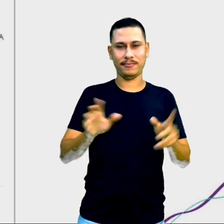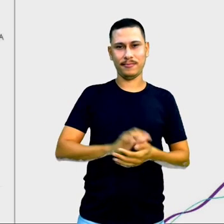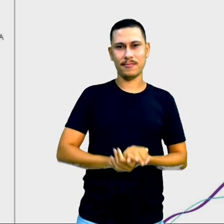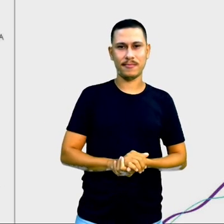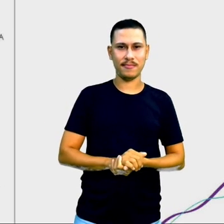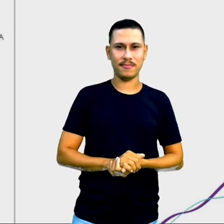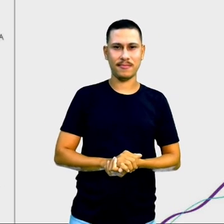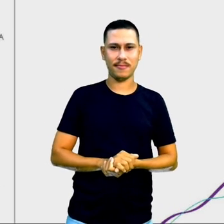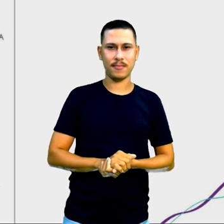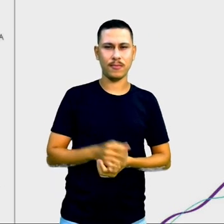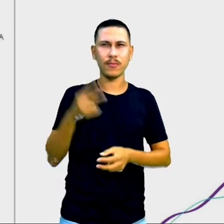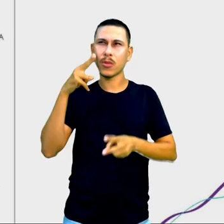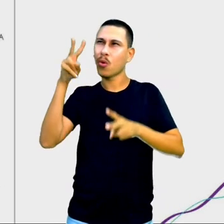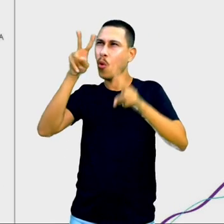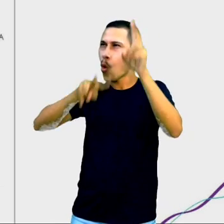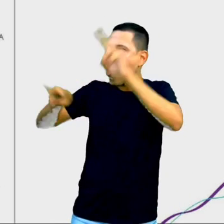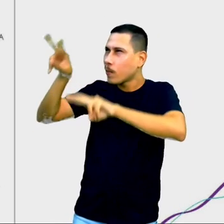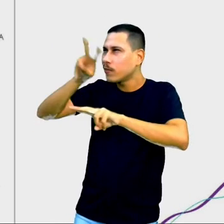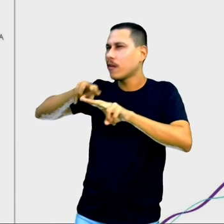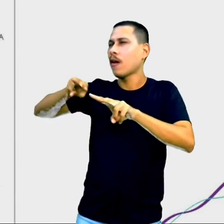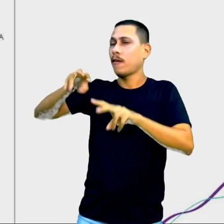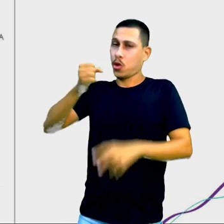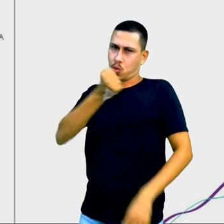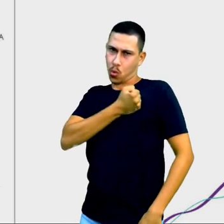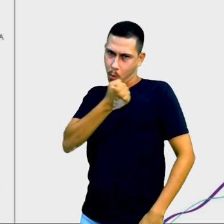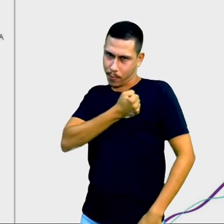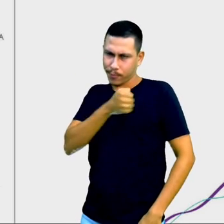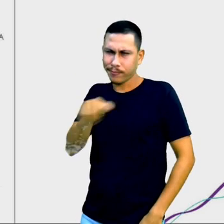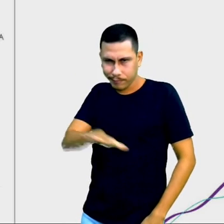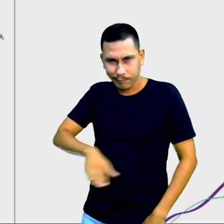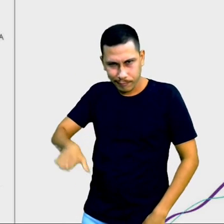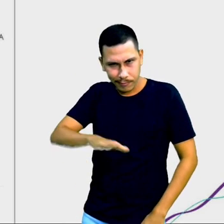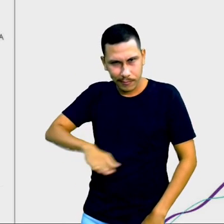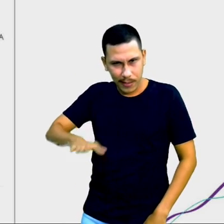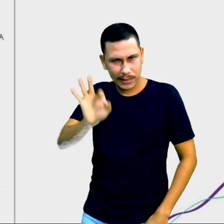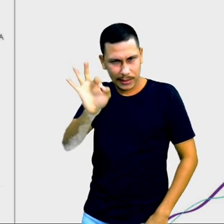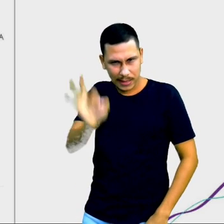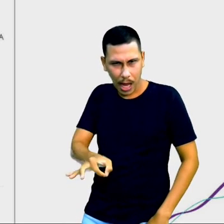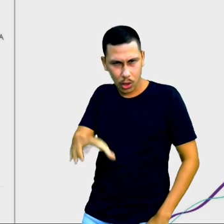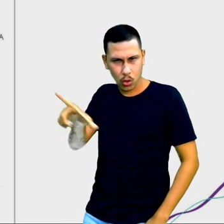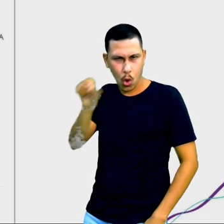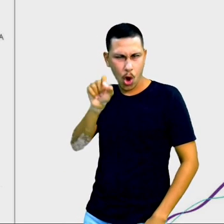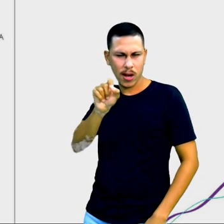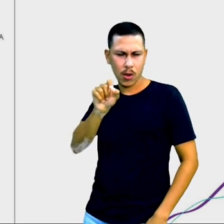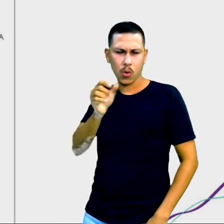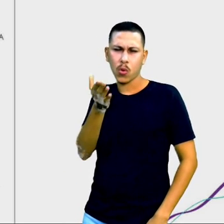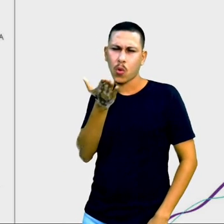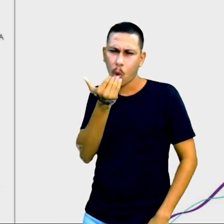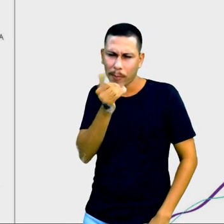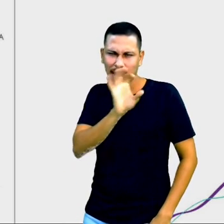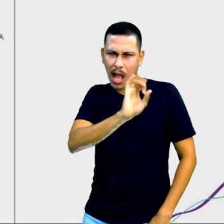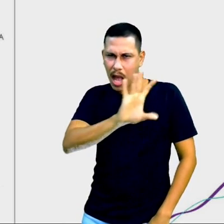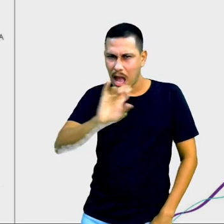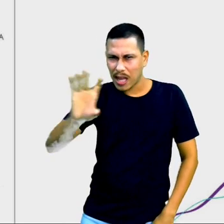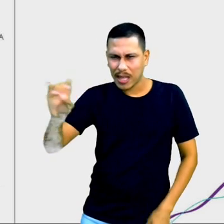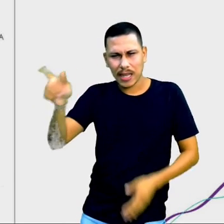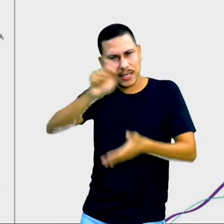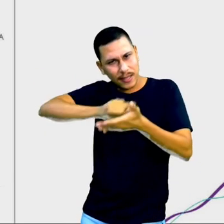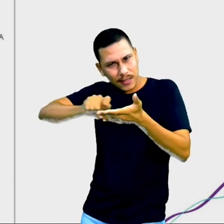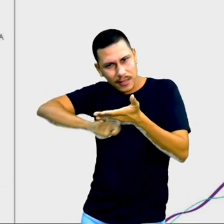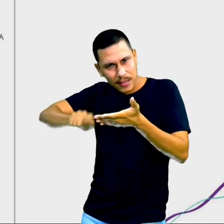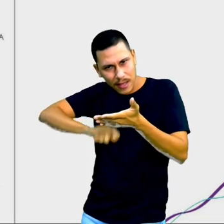Vocês irão observar qual foi o número de crianças que escolheram cada lanche e irá